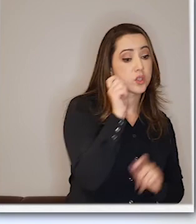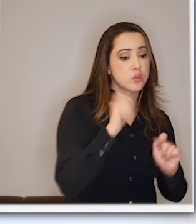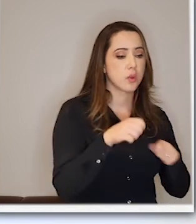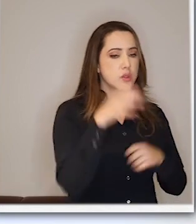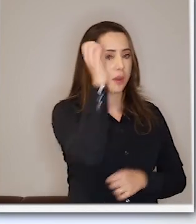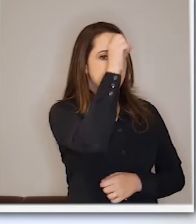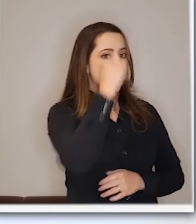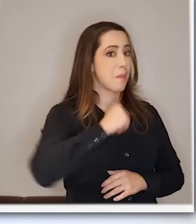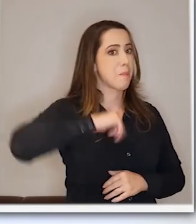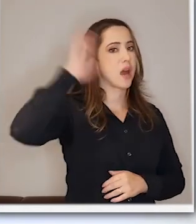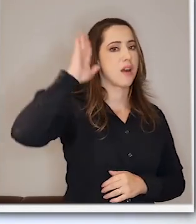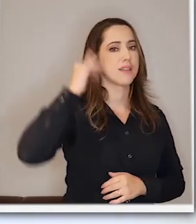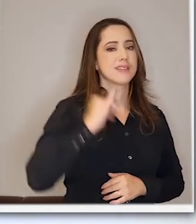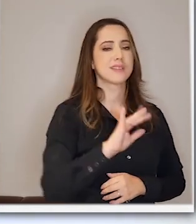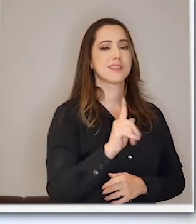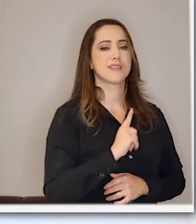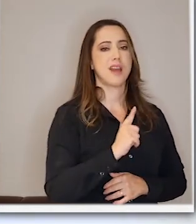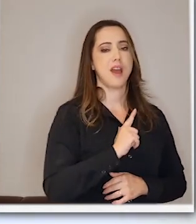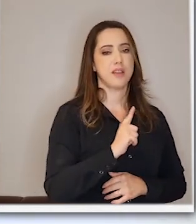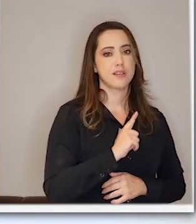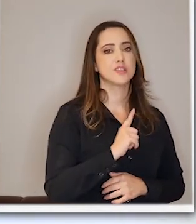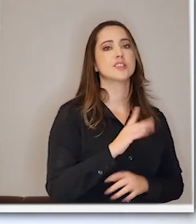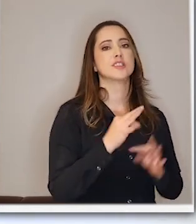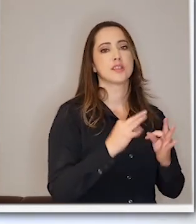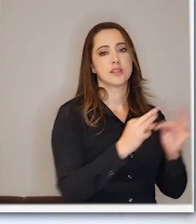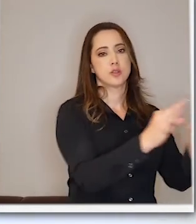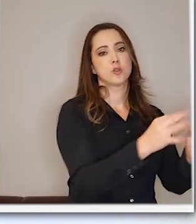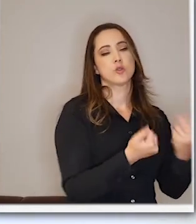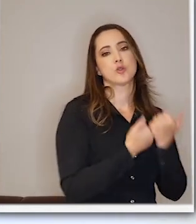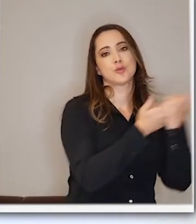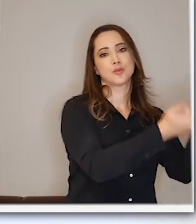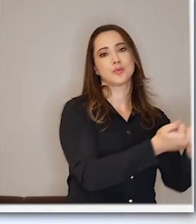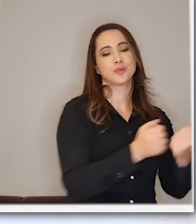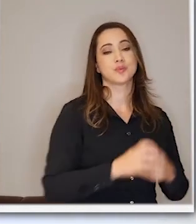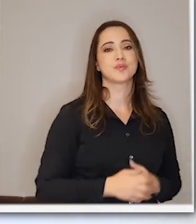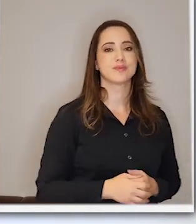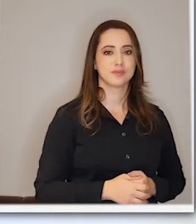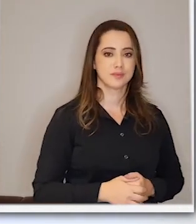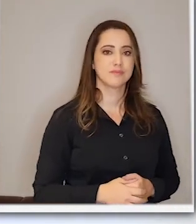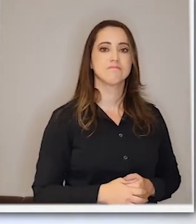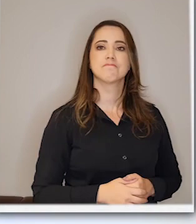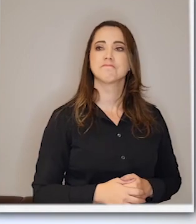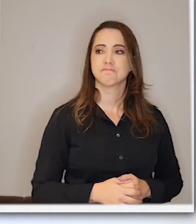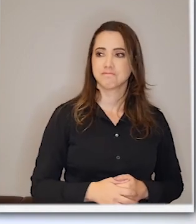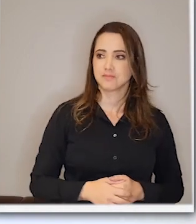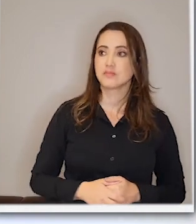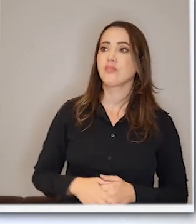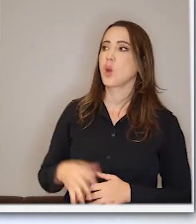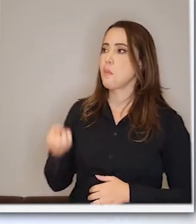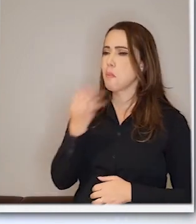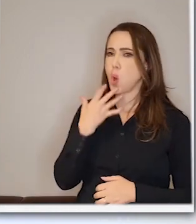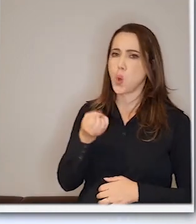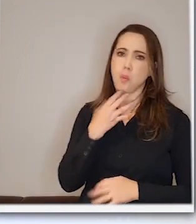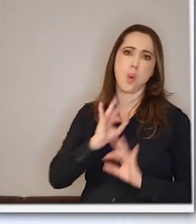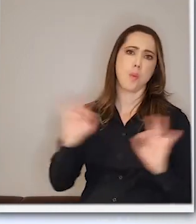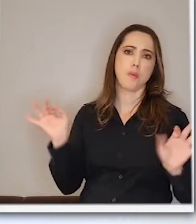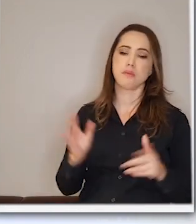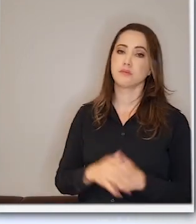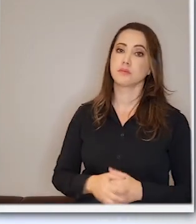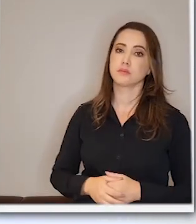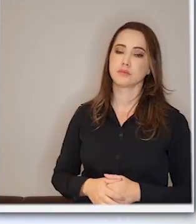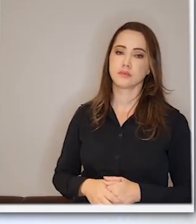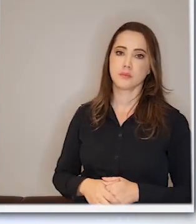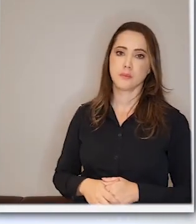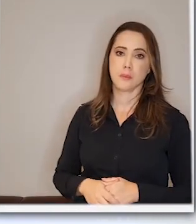através das quais as tecnologias digitais, o alunado surdo ou o alunado ouvinte podem aprender muito mais pelas